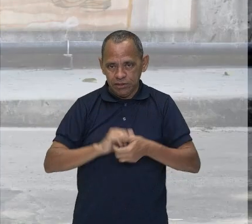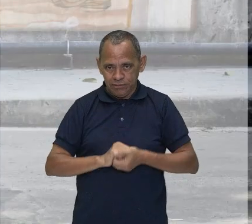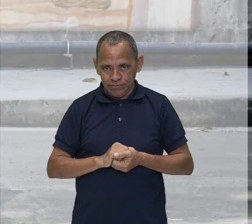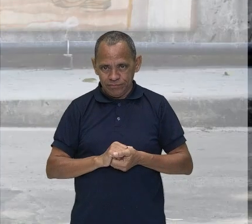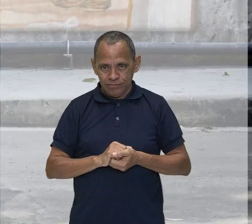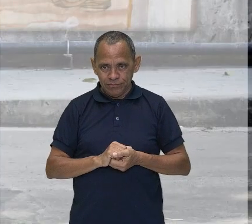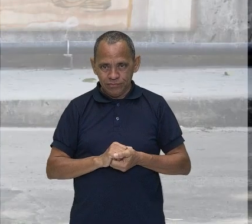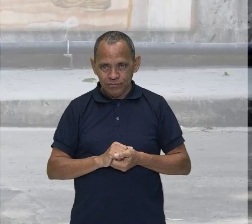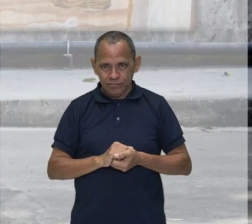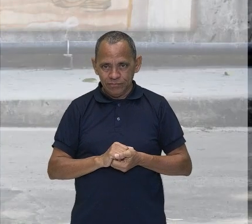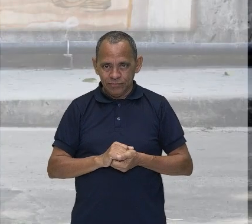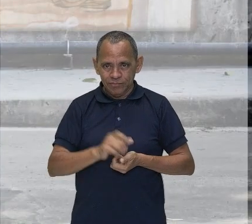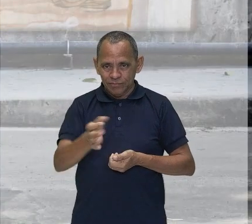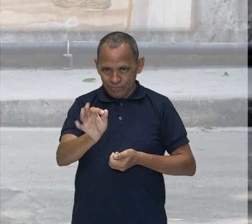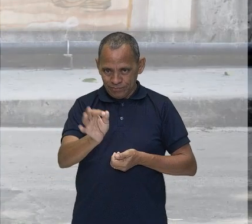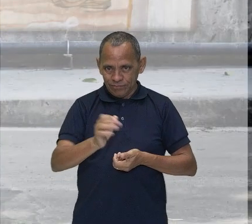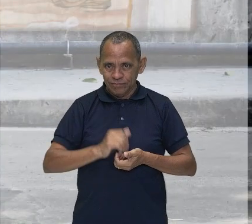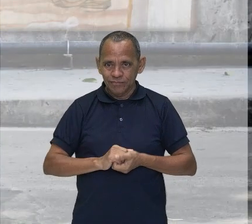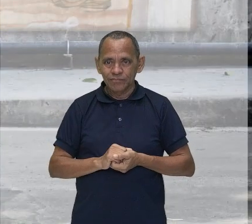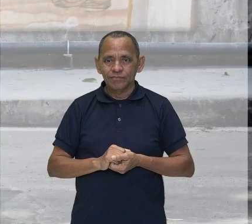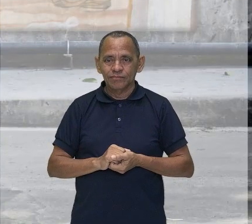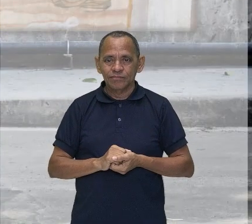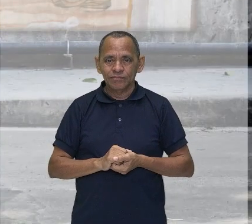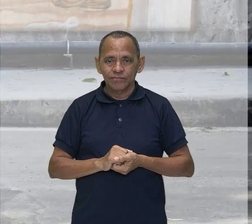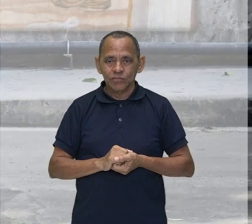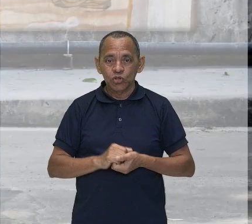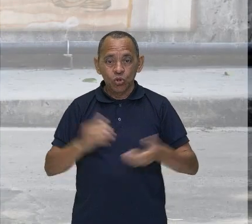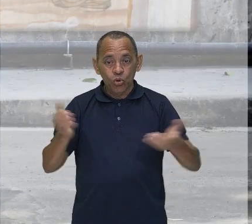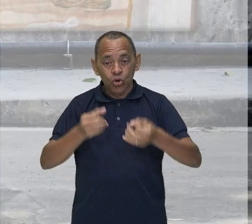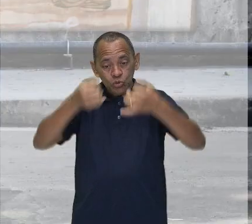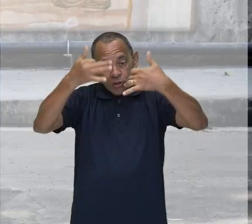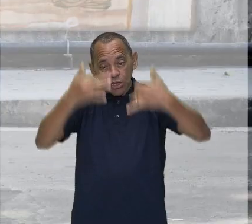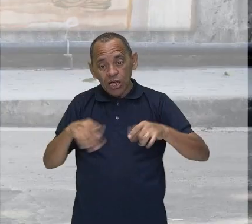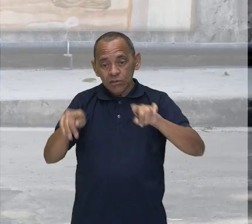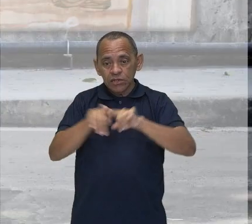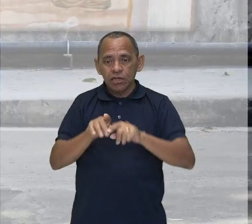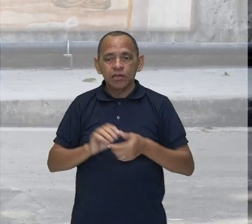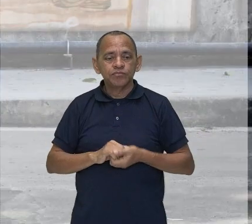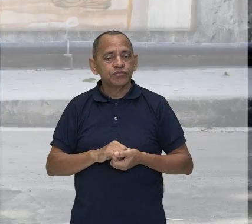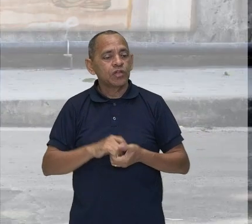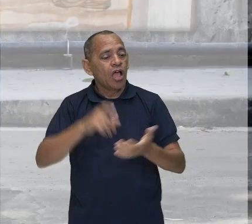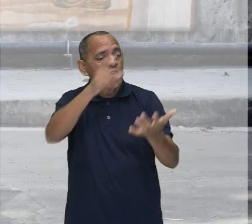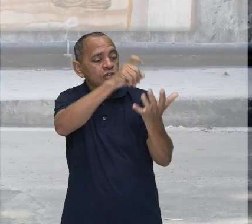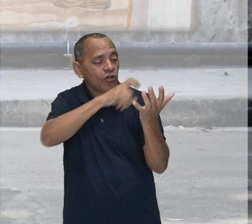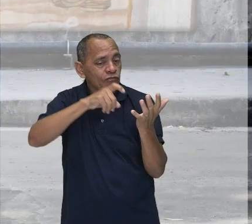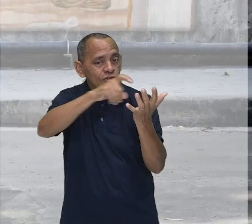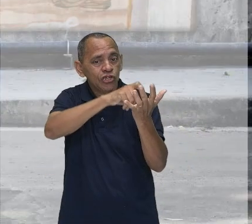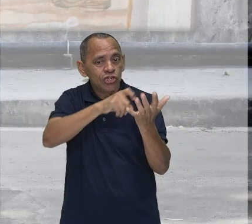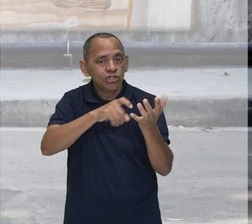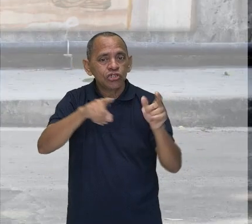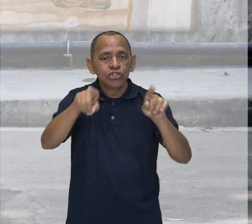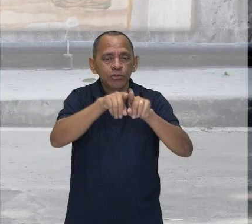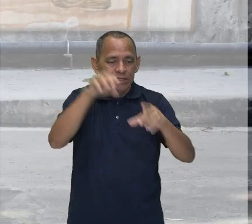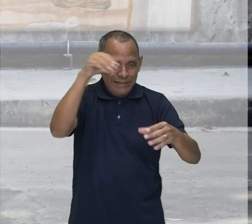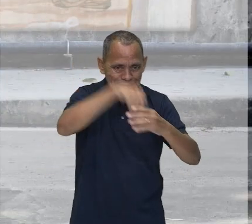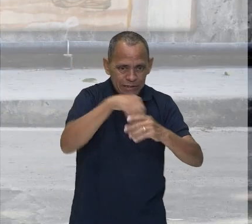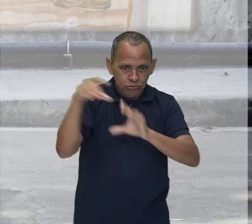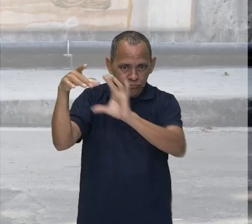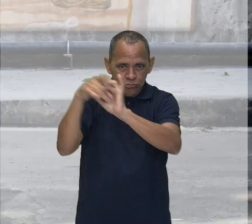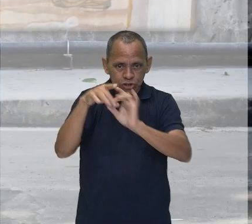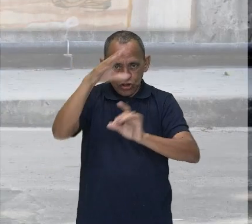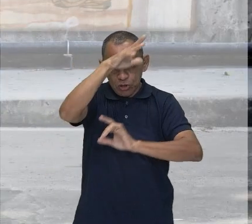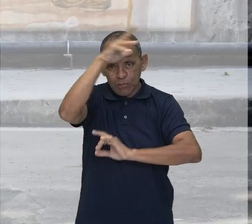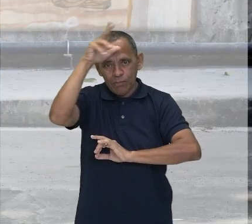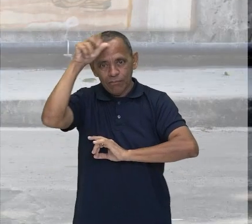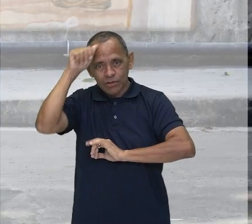flora. Certo, gente? Muito bem, então hoje nós falamos sobre o grafite e o grafite dentro do contexto